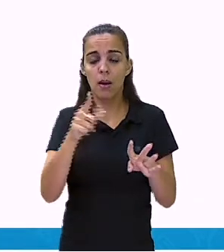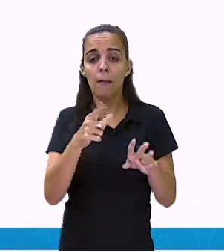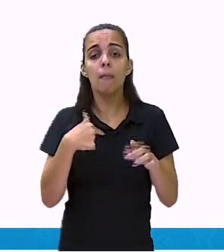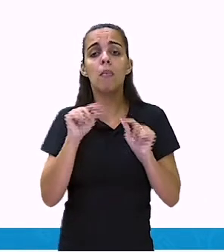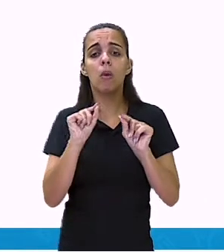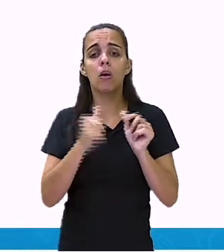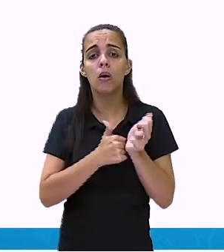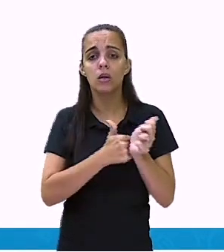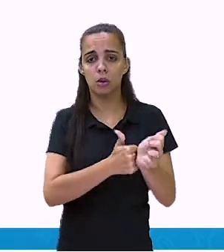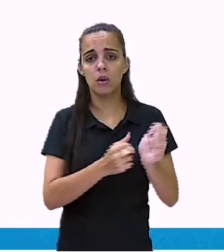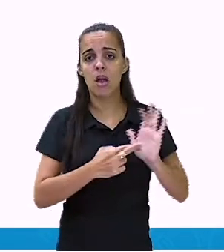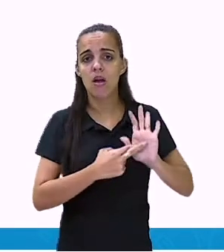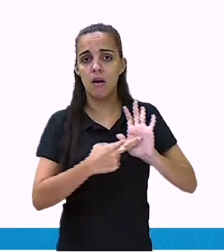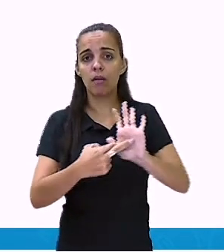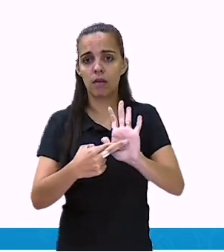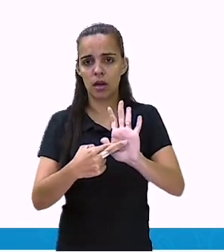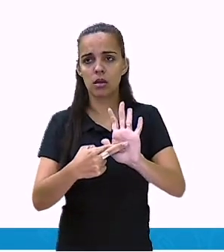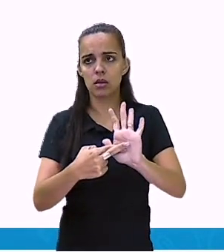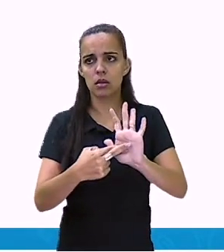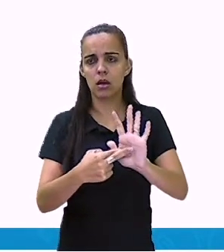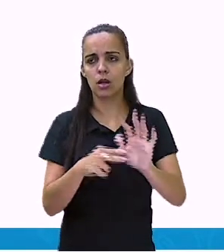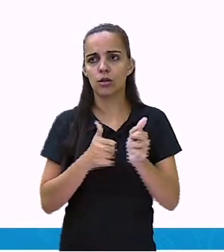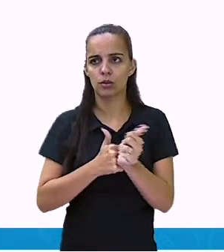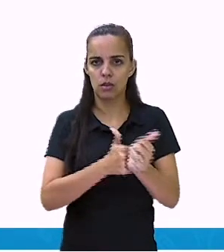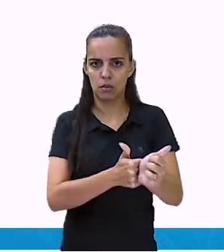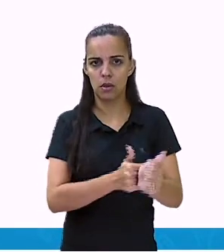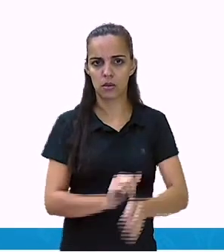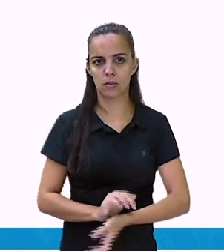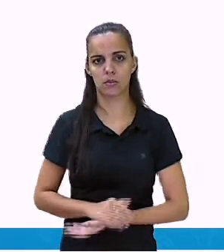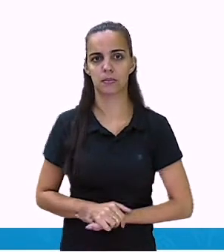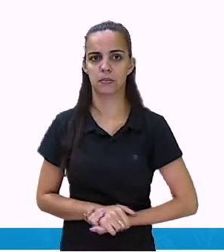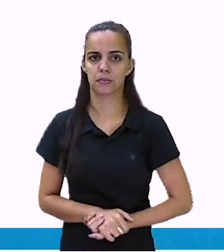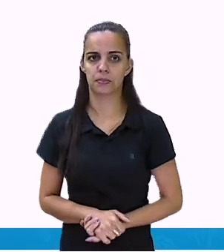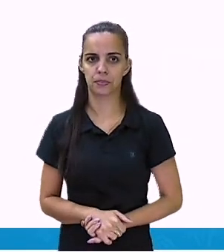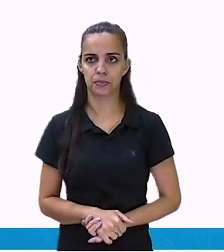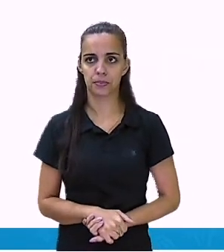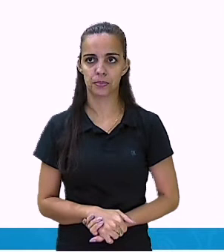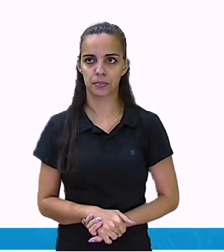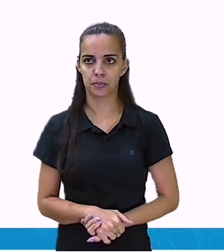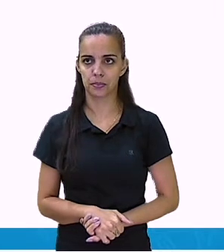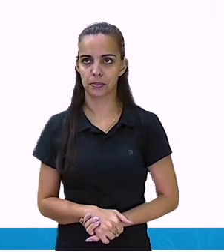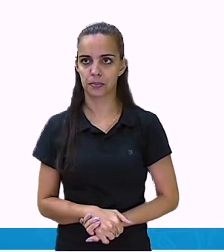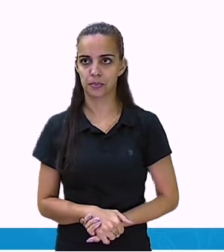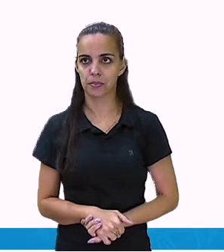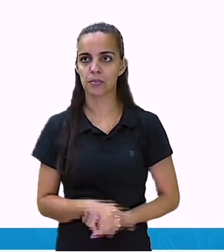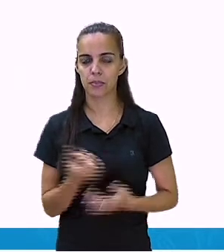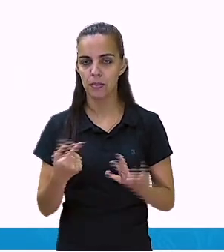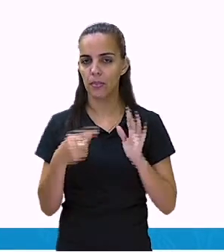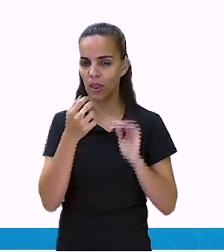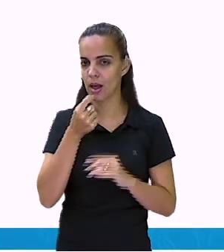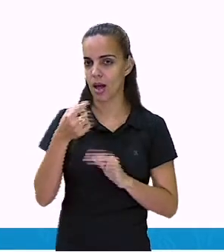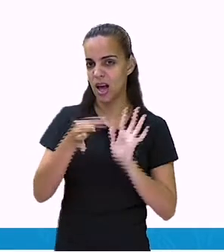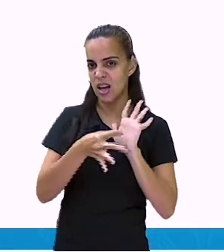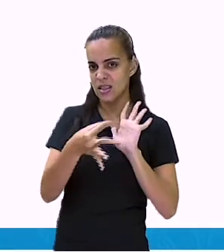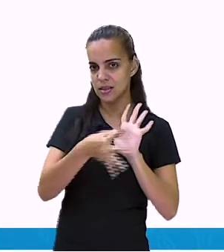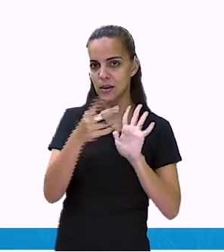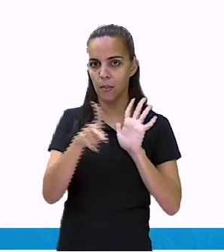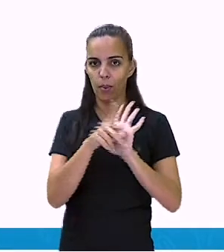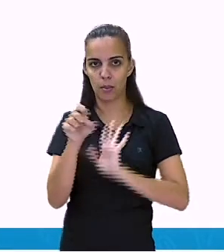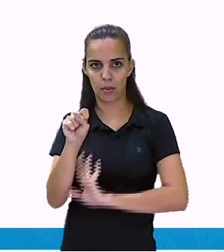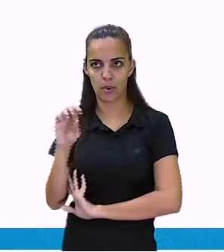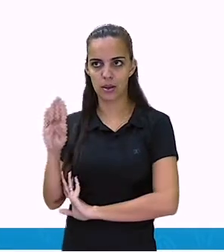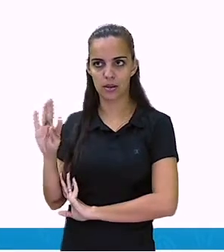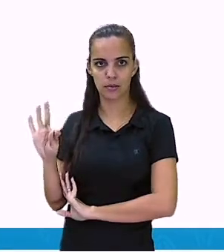siga como uma referência no segmento. Fica a dica aí para o SBT, né?